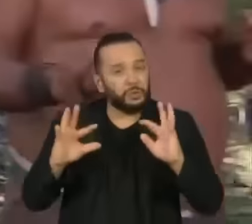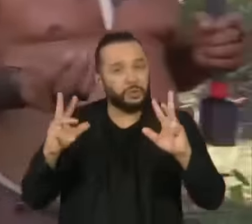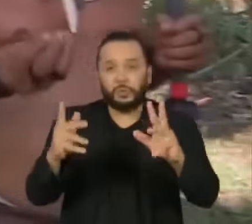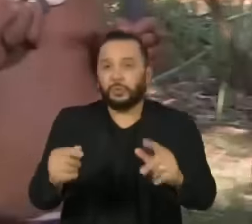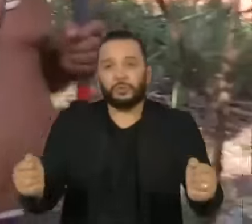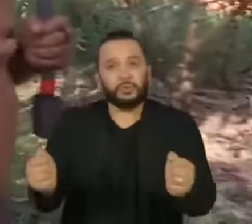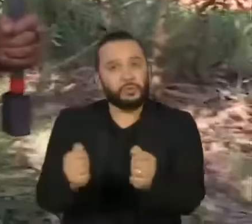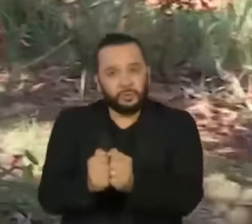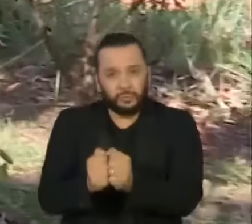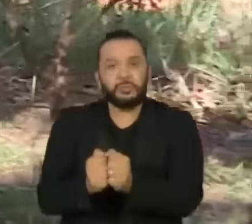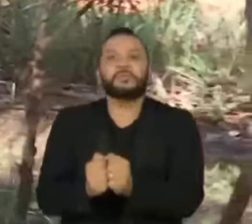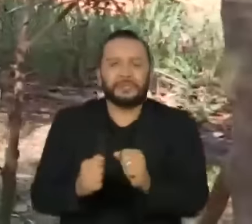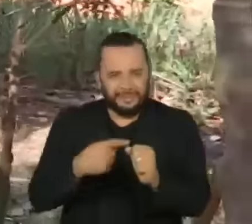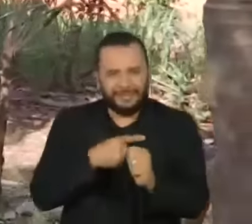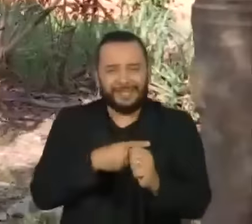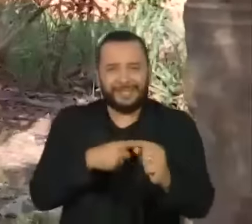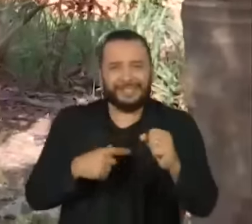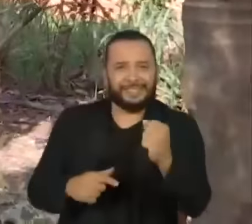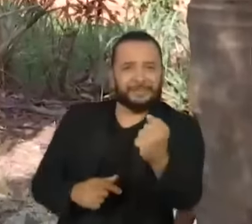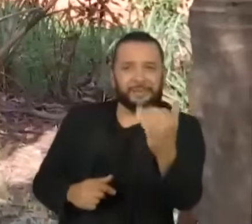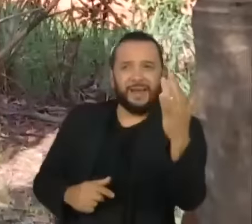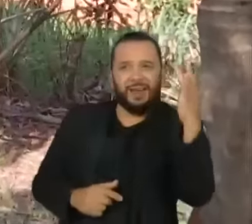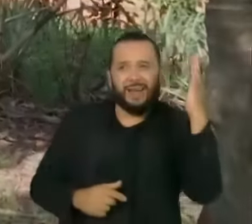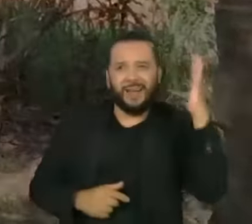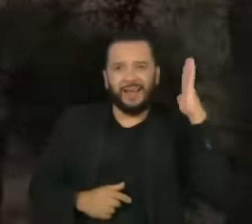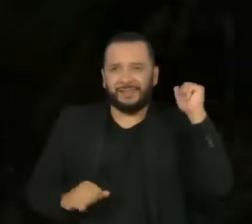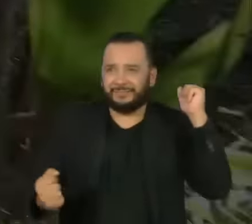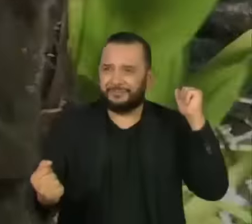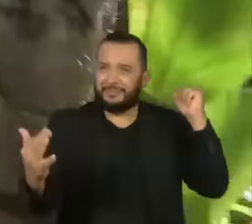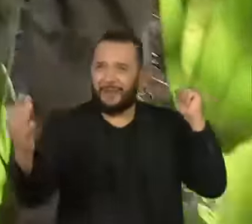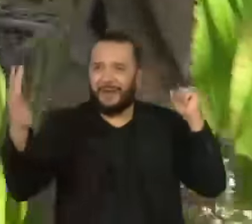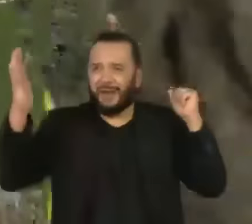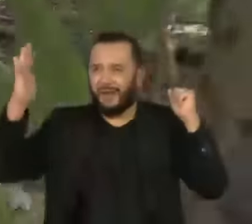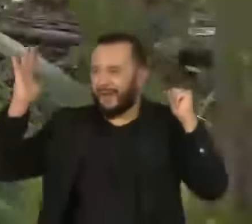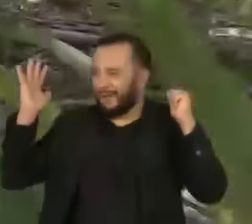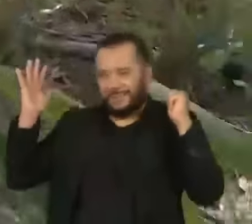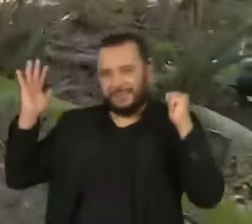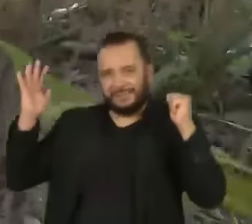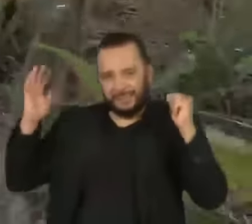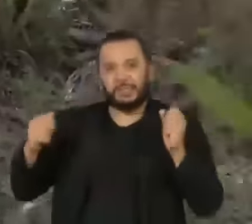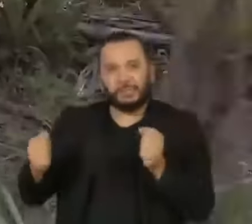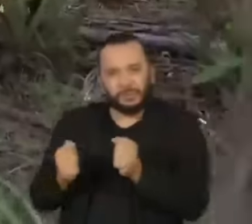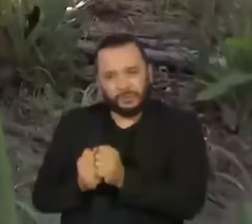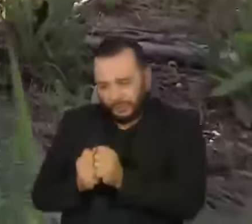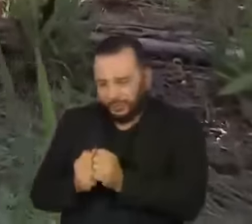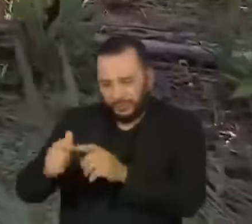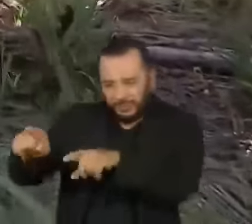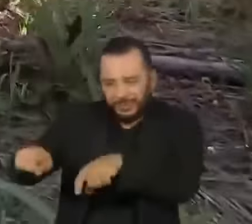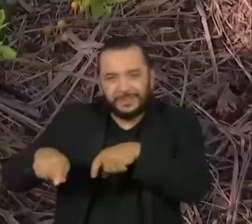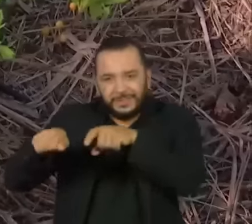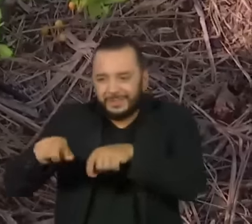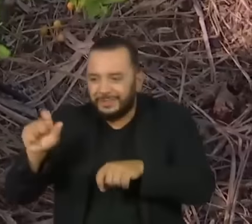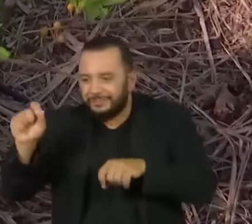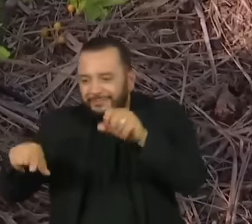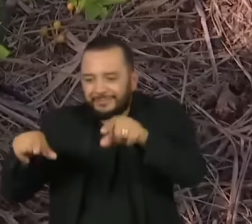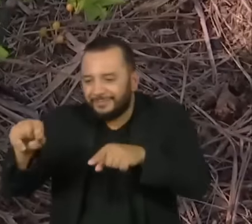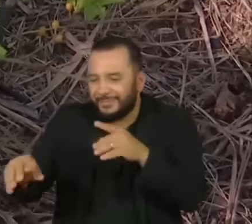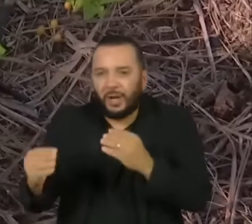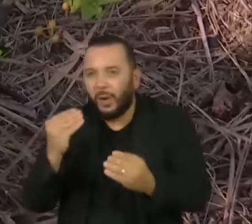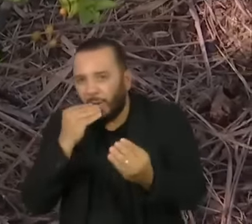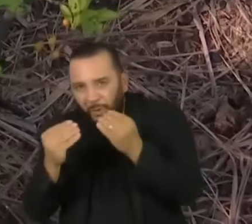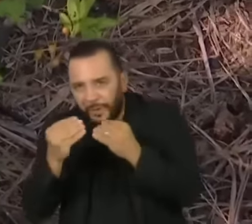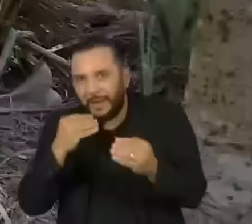Porque vamos dizer que antes nós fazíamos só coisa a monocultura de roça. Hoje não, nós a variedade de